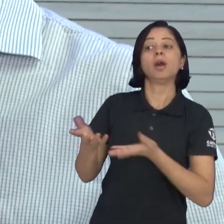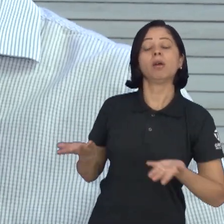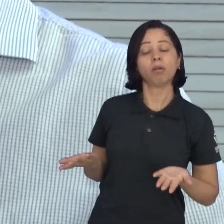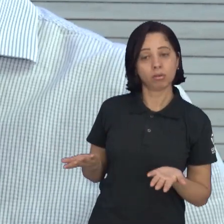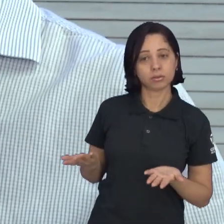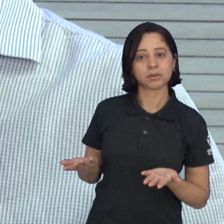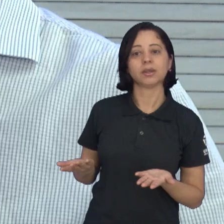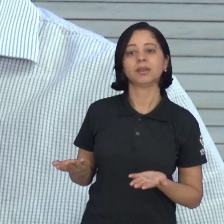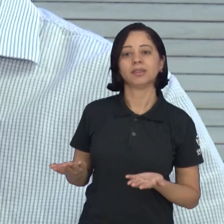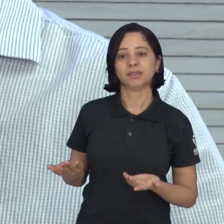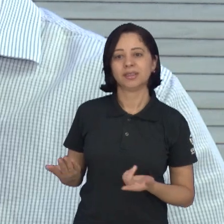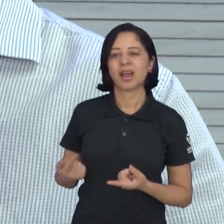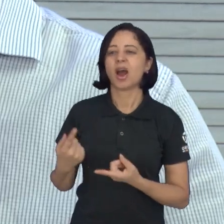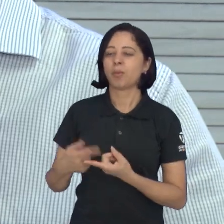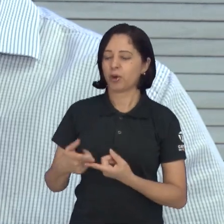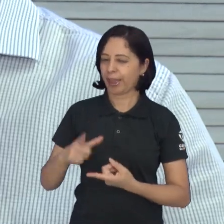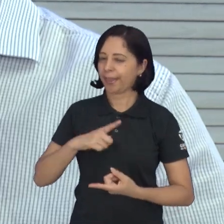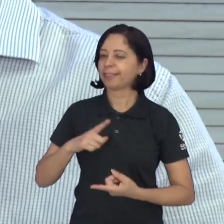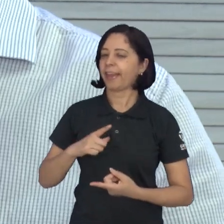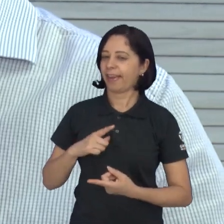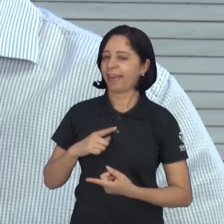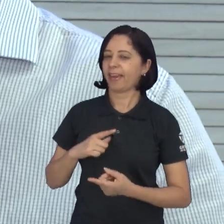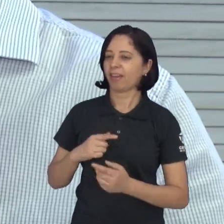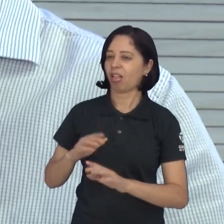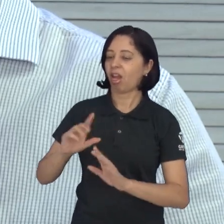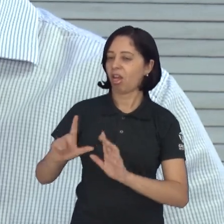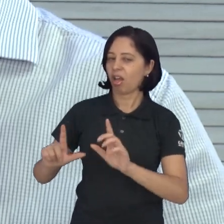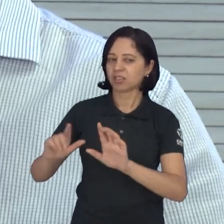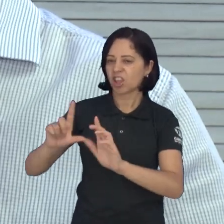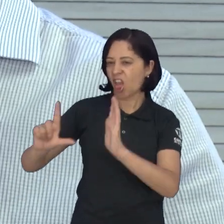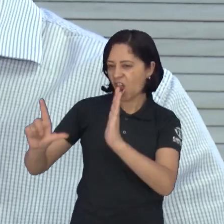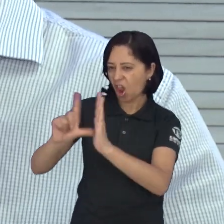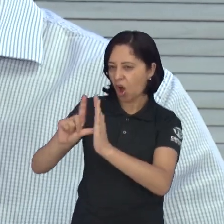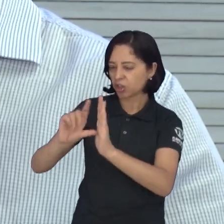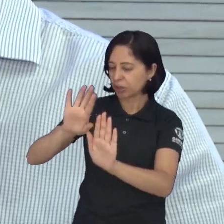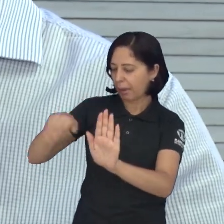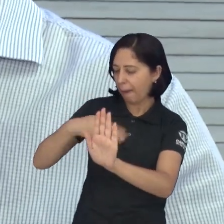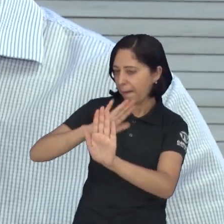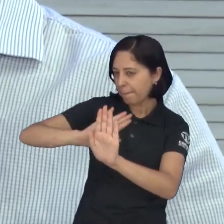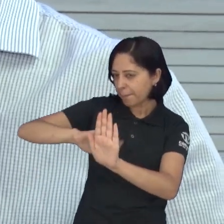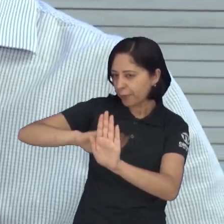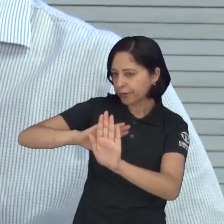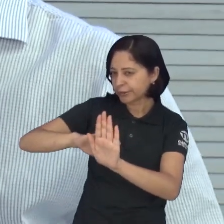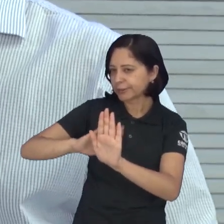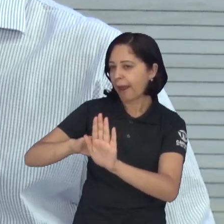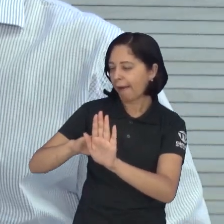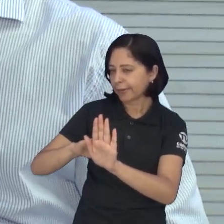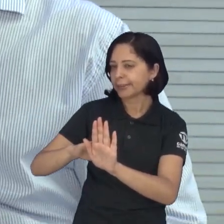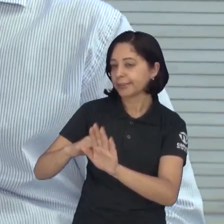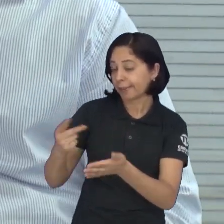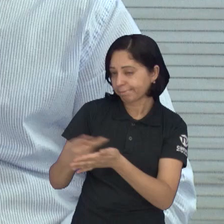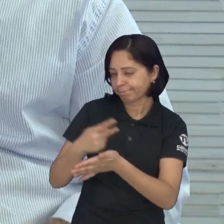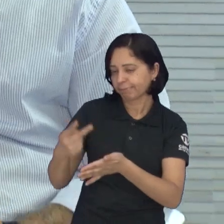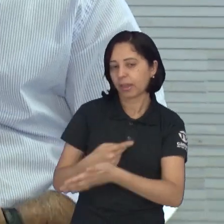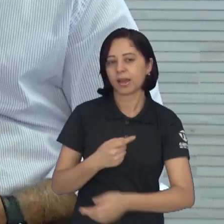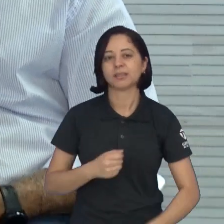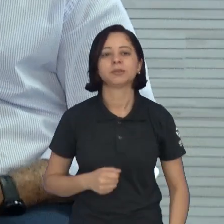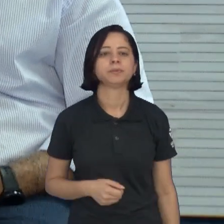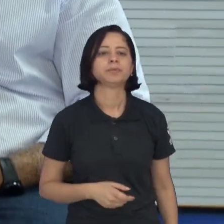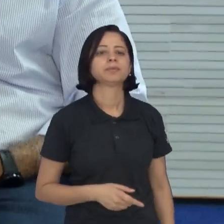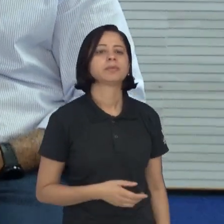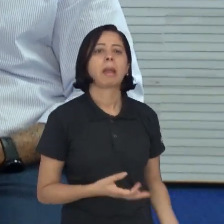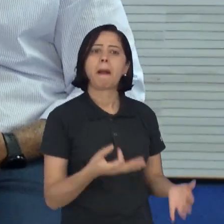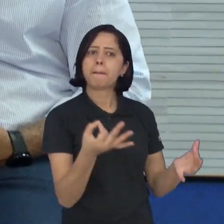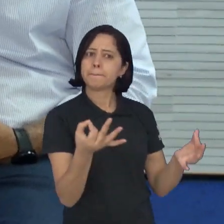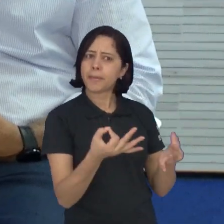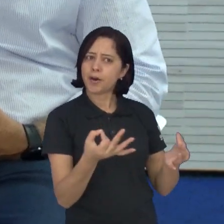gente percebe que existem práticas que estão um pouco ocultas aí e não são adequadas. Perfeito, Guaraci. Você falou uma coisa que eu